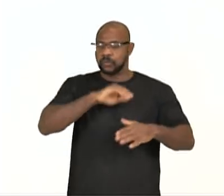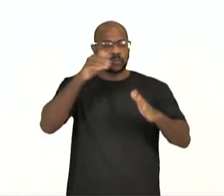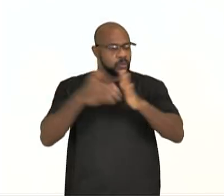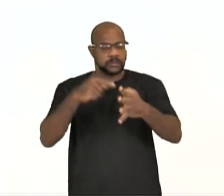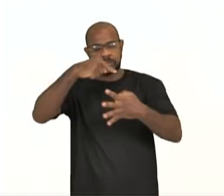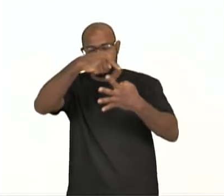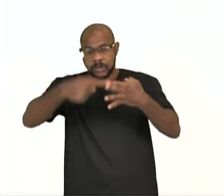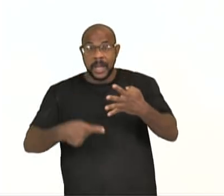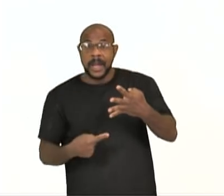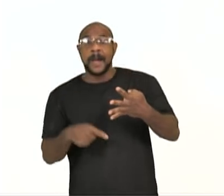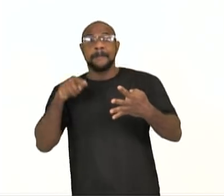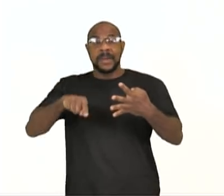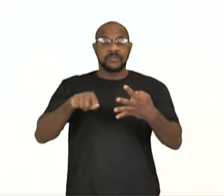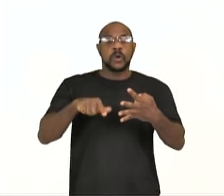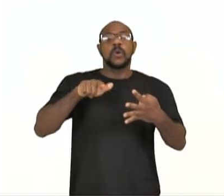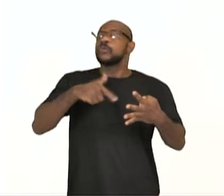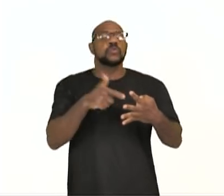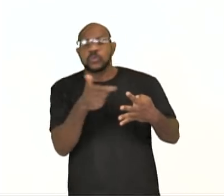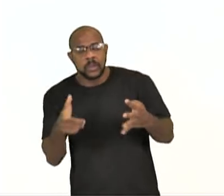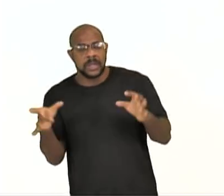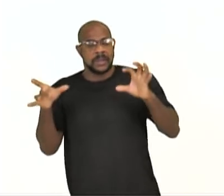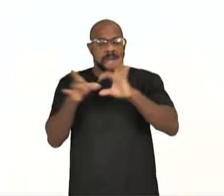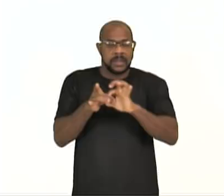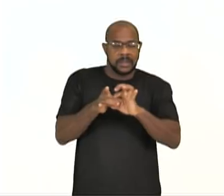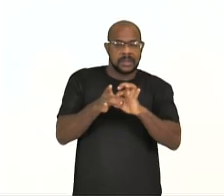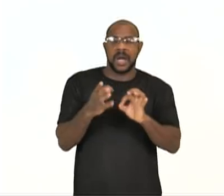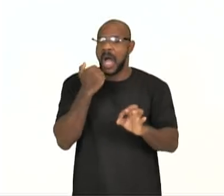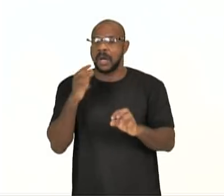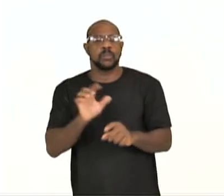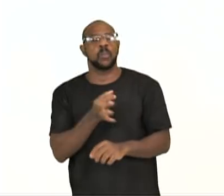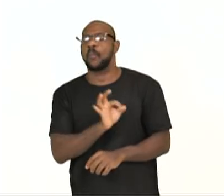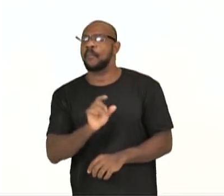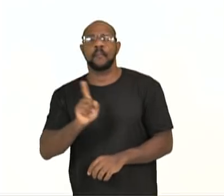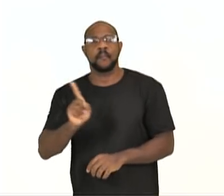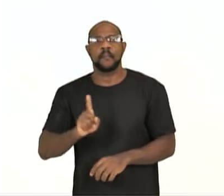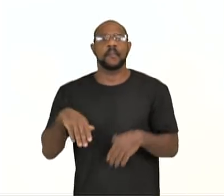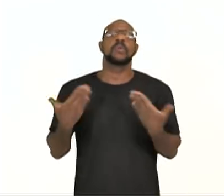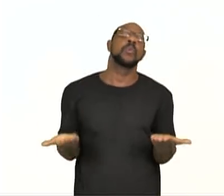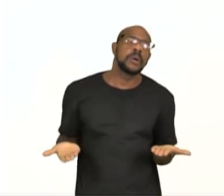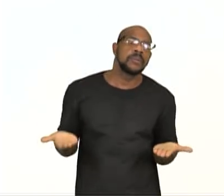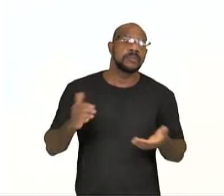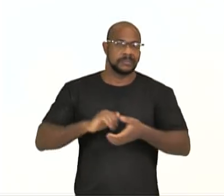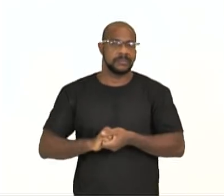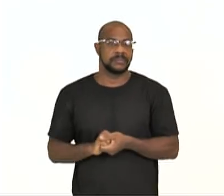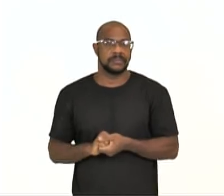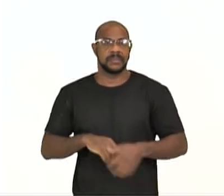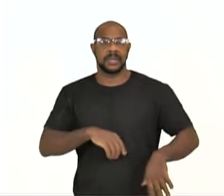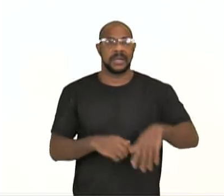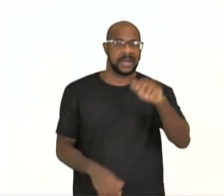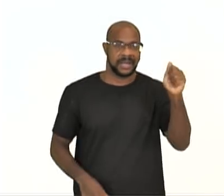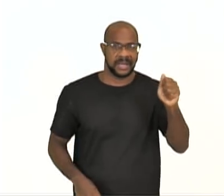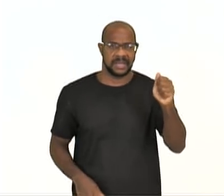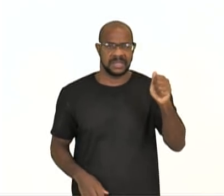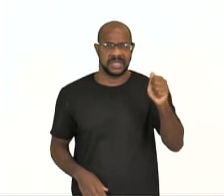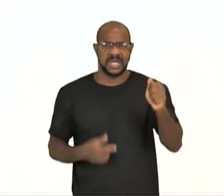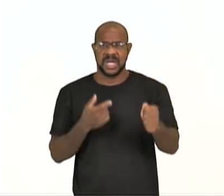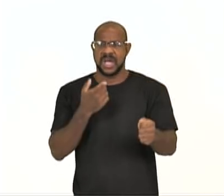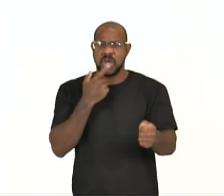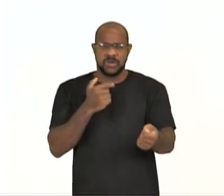aqui, exceto qual delas então que não tem relação com a alimentação? Opção A, o